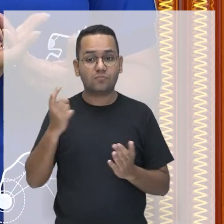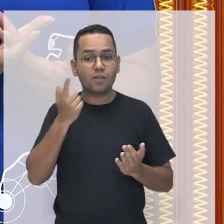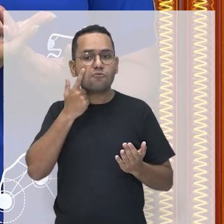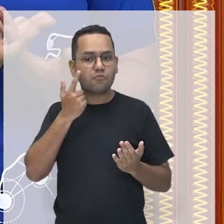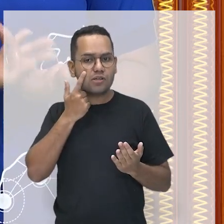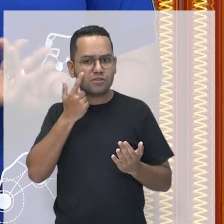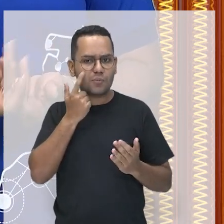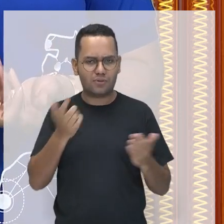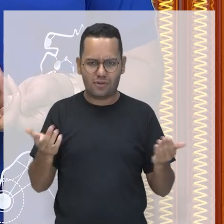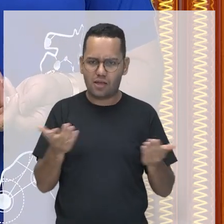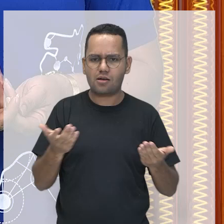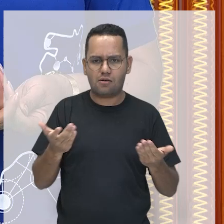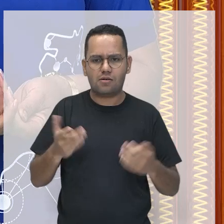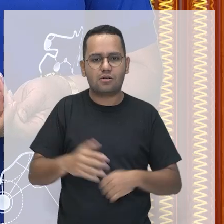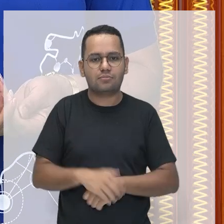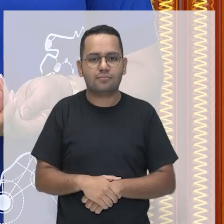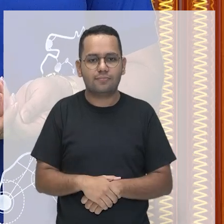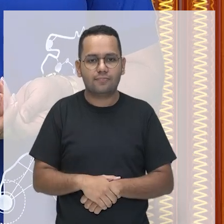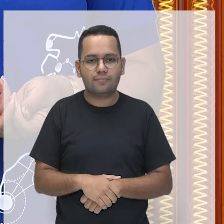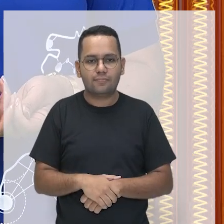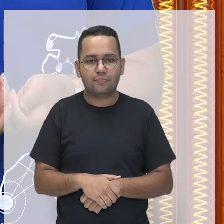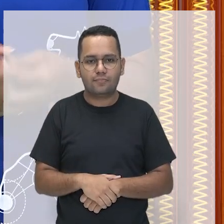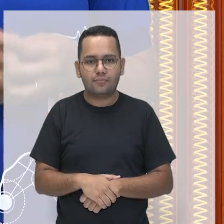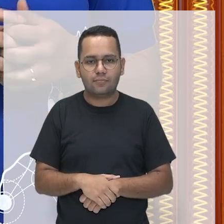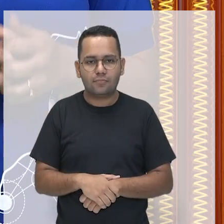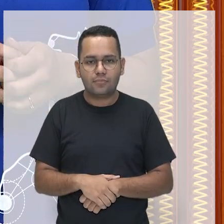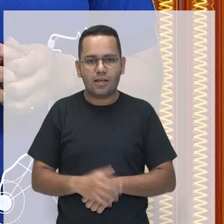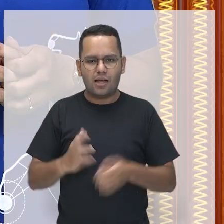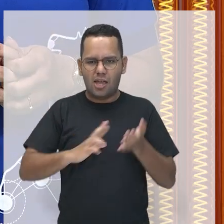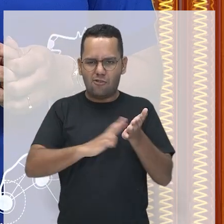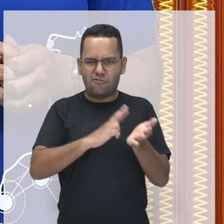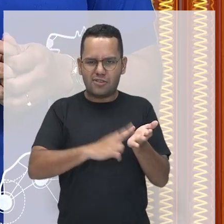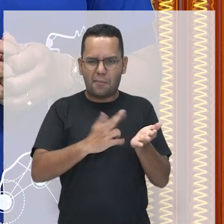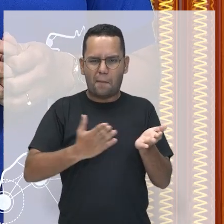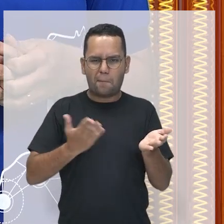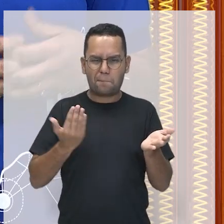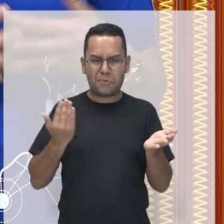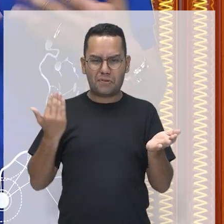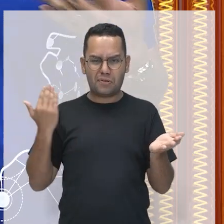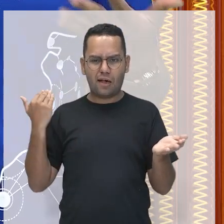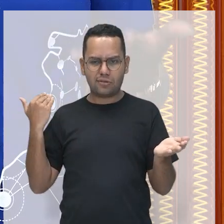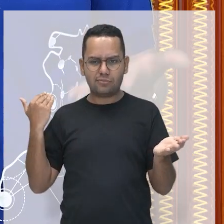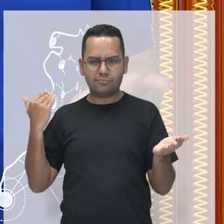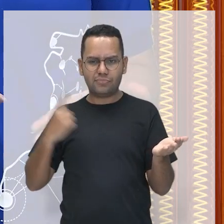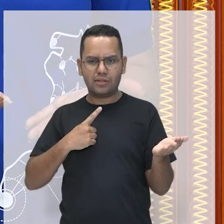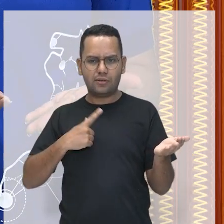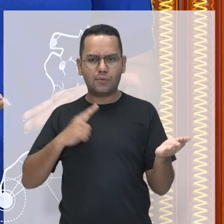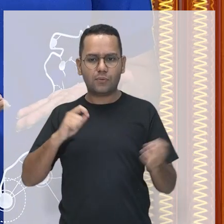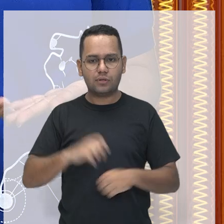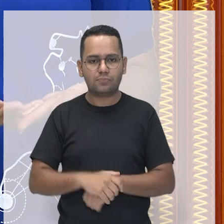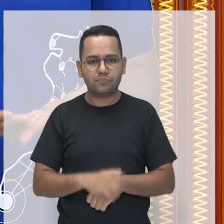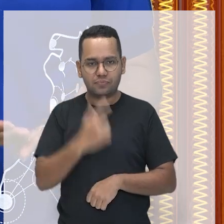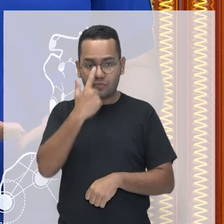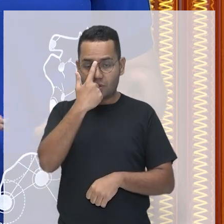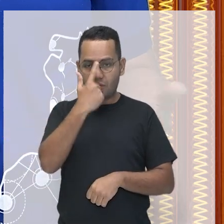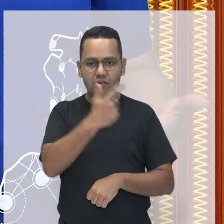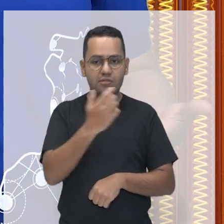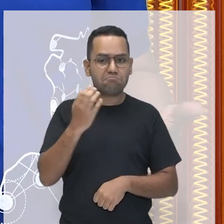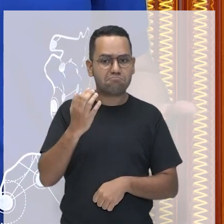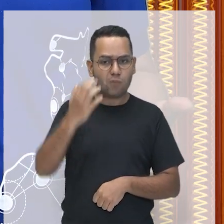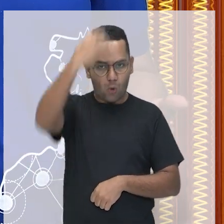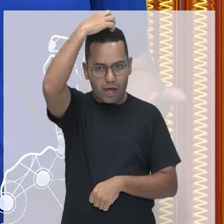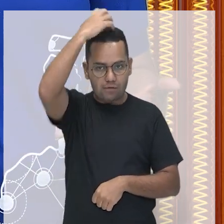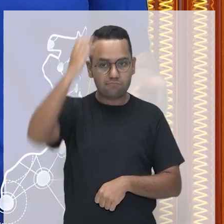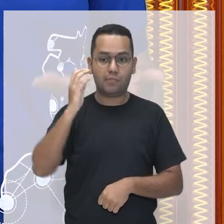analisar justamente a capa, né, de uma revista ilustrada em que mostra justamente Dom Pedro II com o